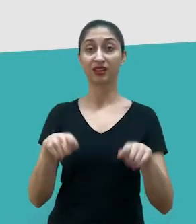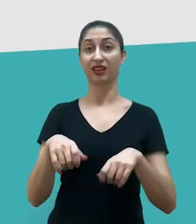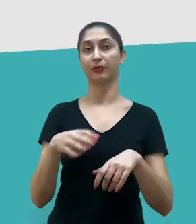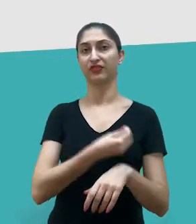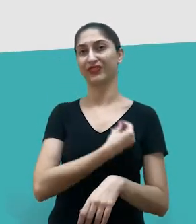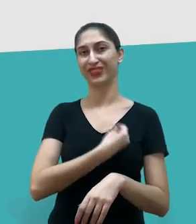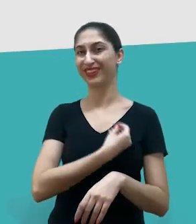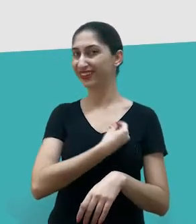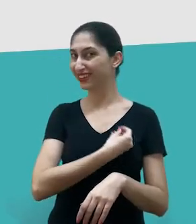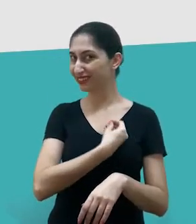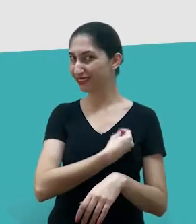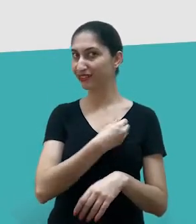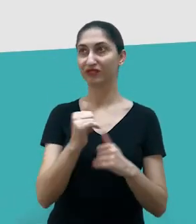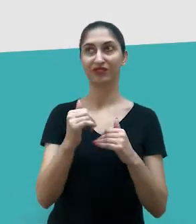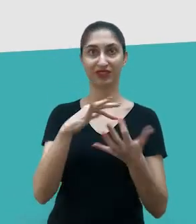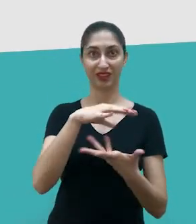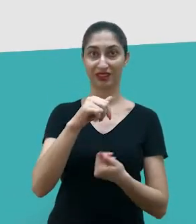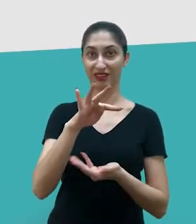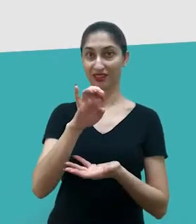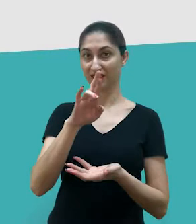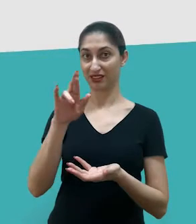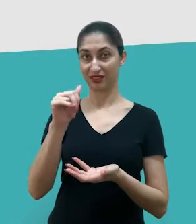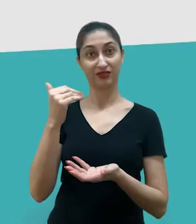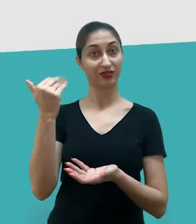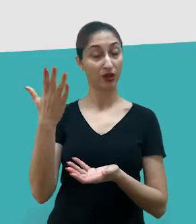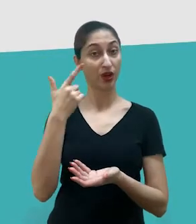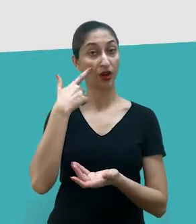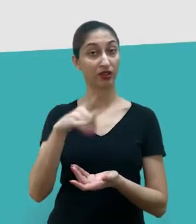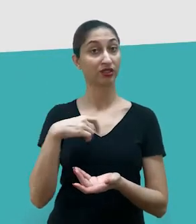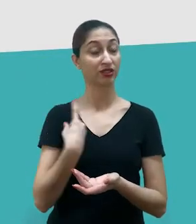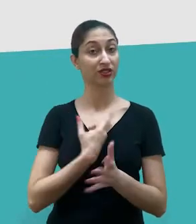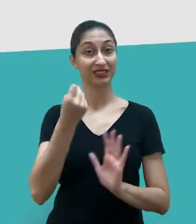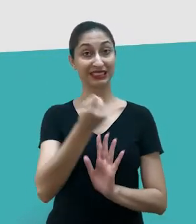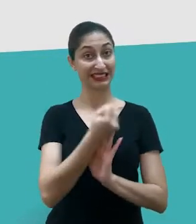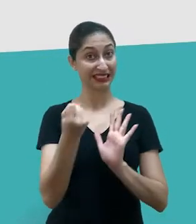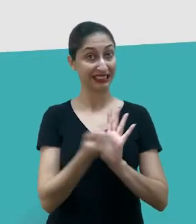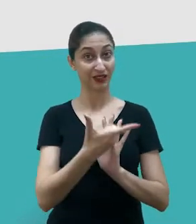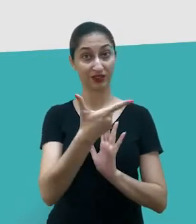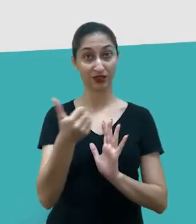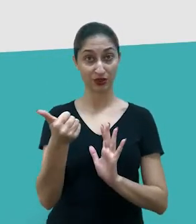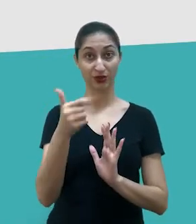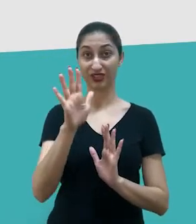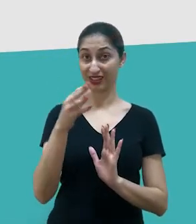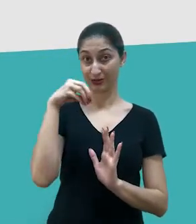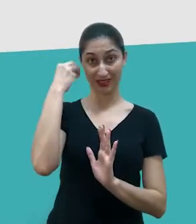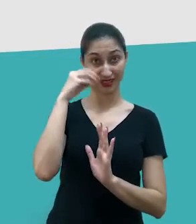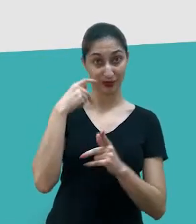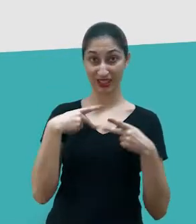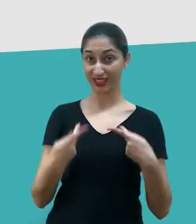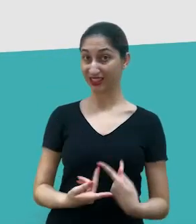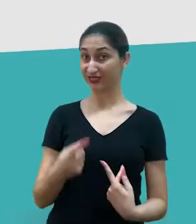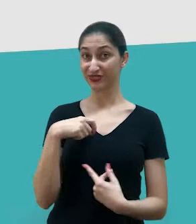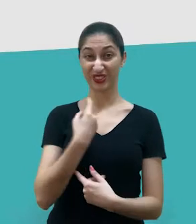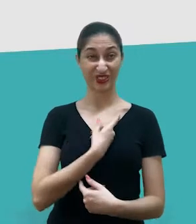fora da Terra. Mas até então, nós estamos no século XXI da experiência humana e nós não